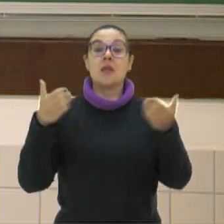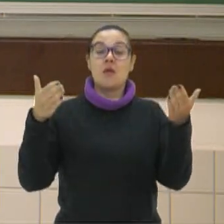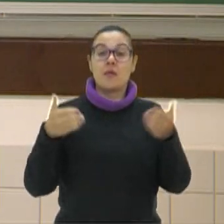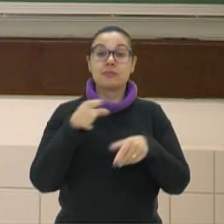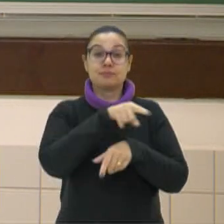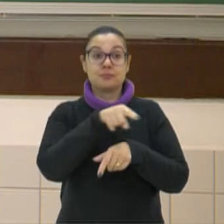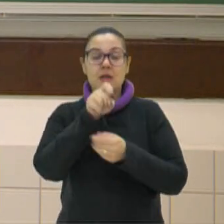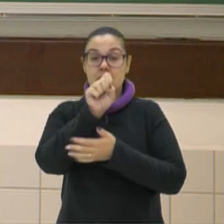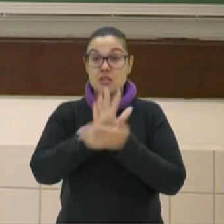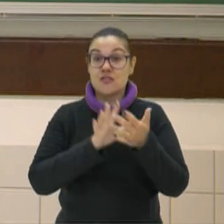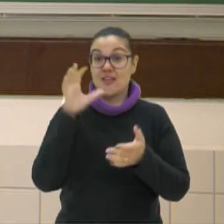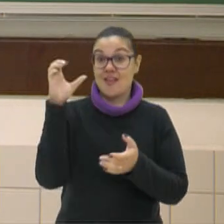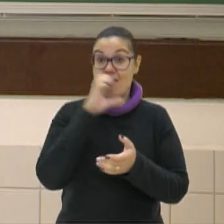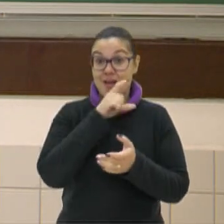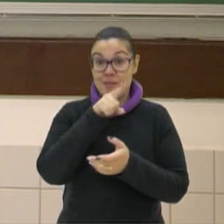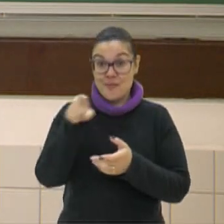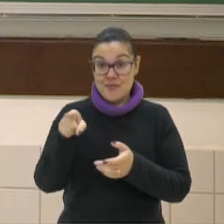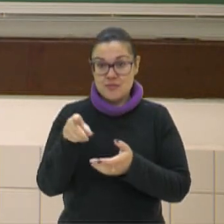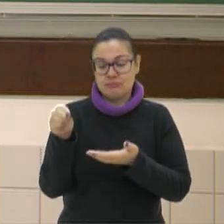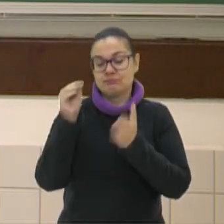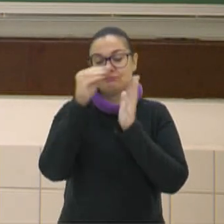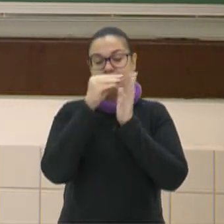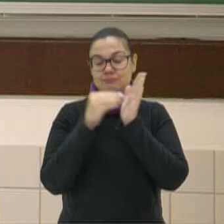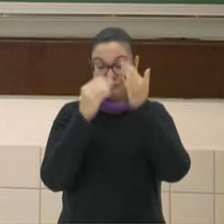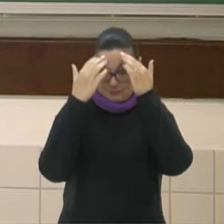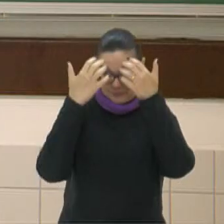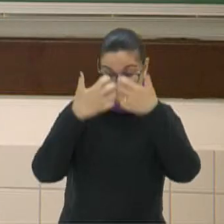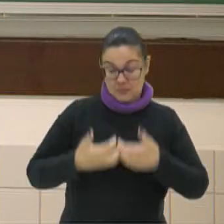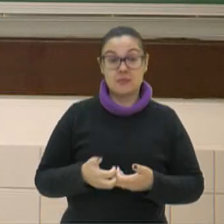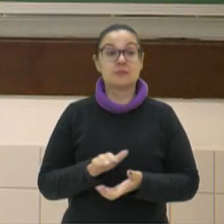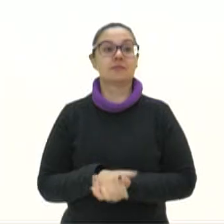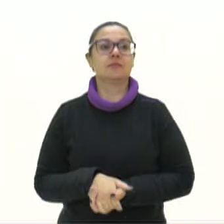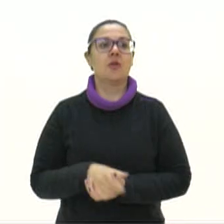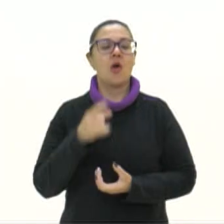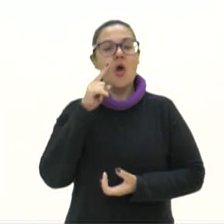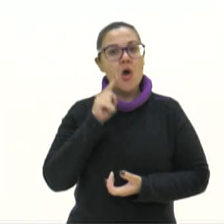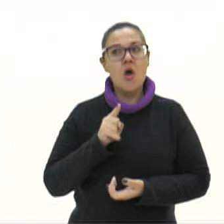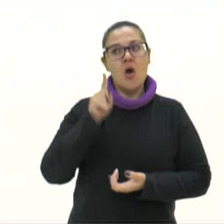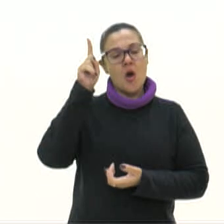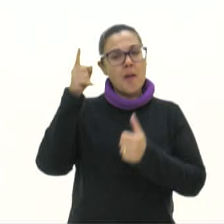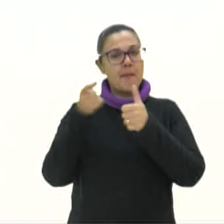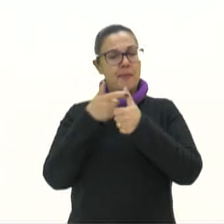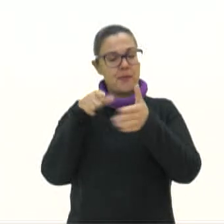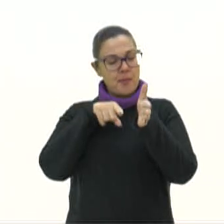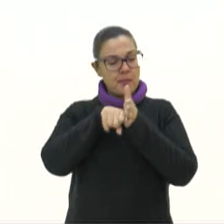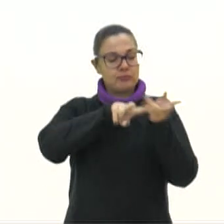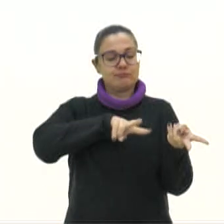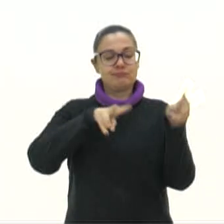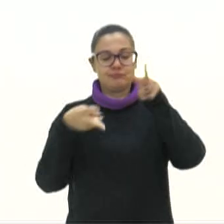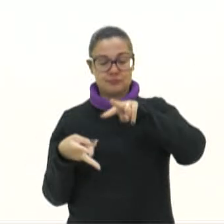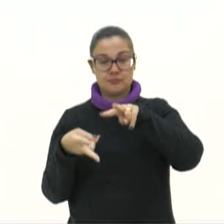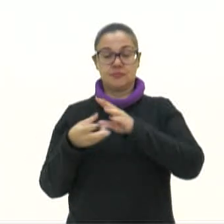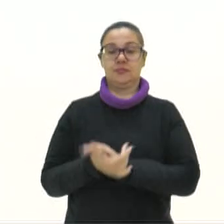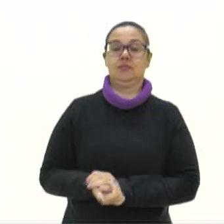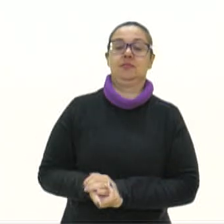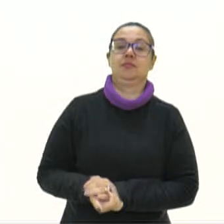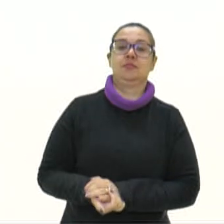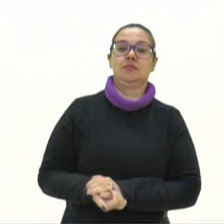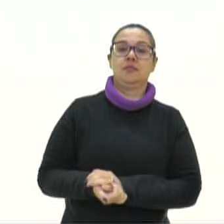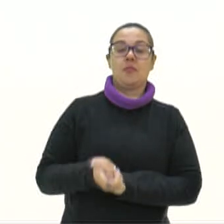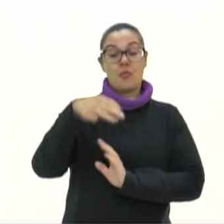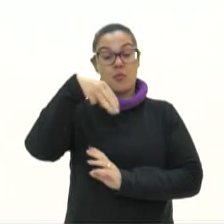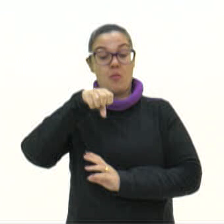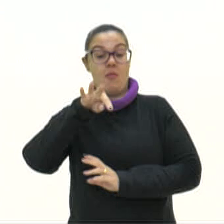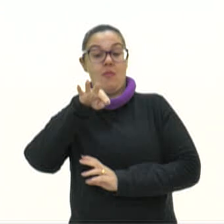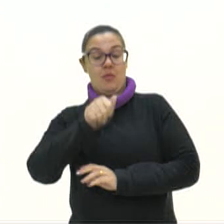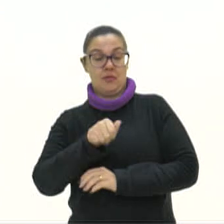Pessoal, temos uma atividade para vocês colocarem a cabeça para funcionar. Olha só, observe a primeira pergunta transcrita aqui, feita pelo jornalista Urariano